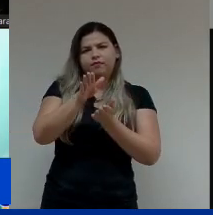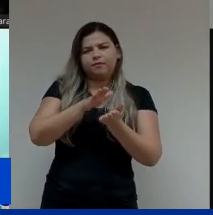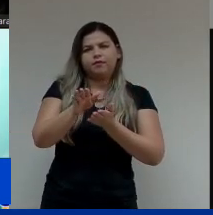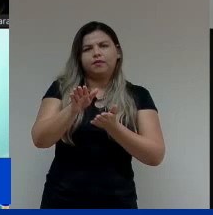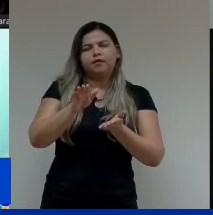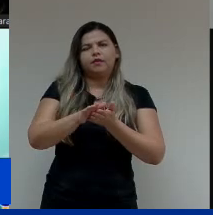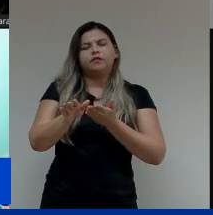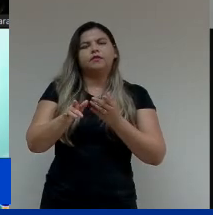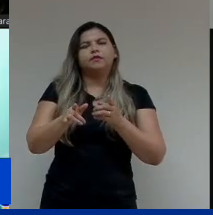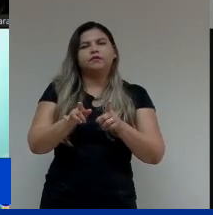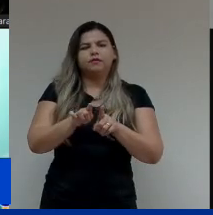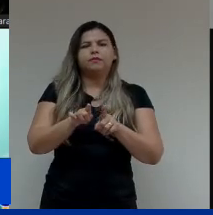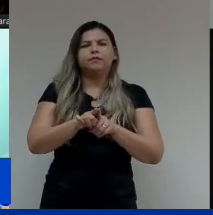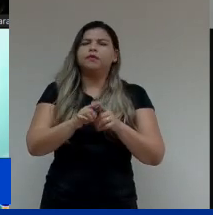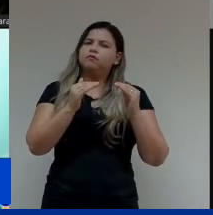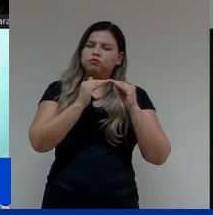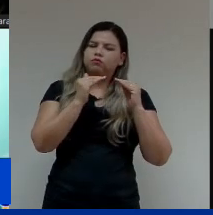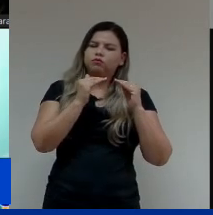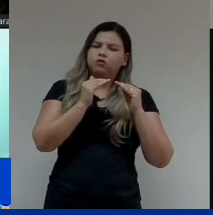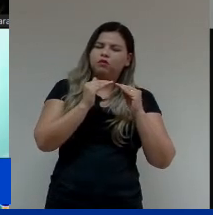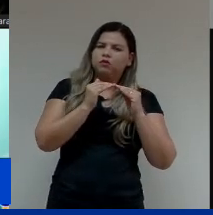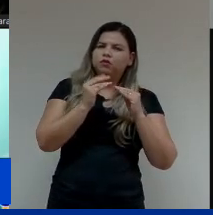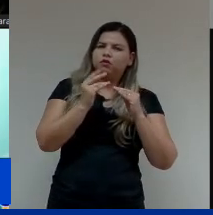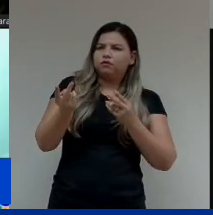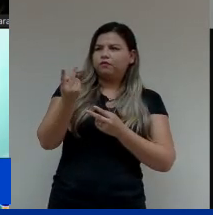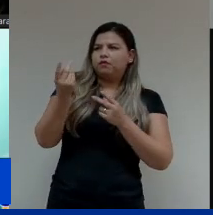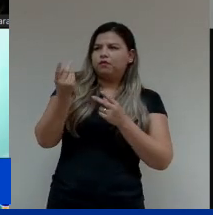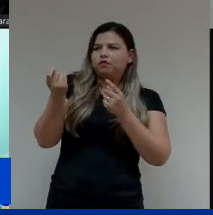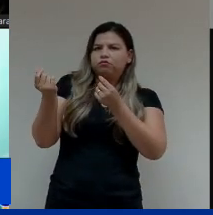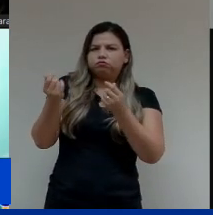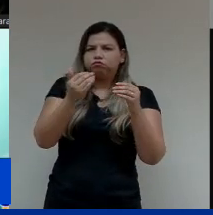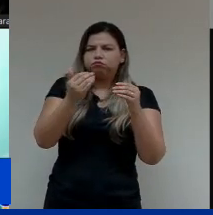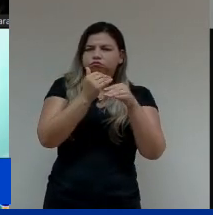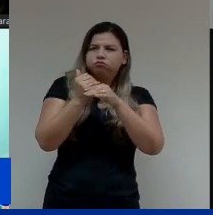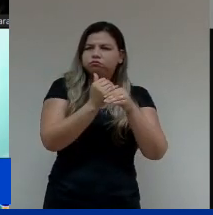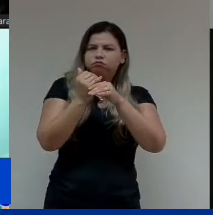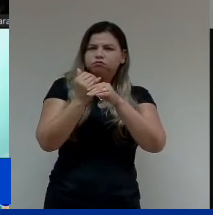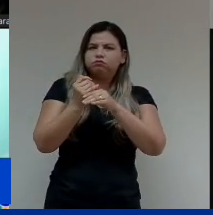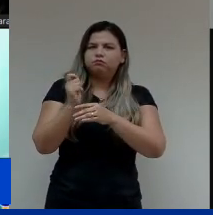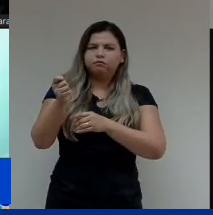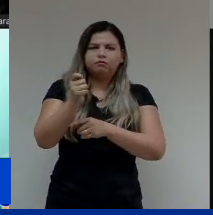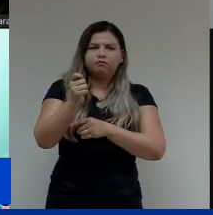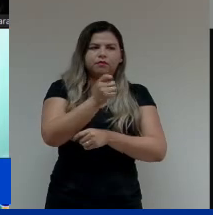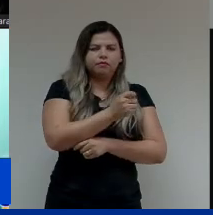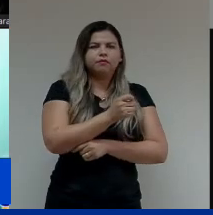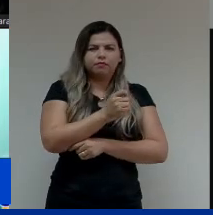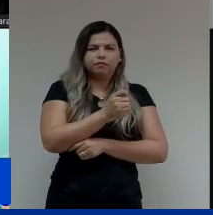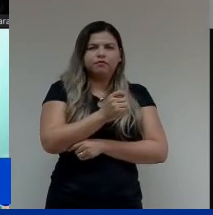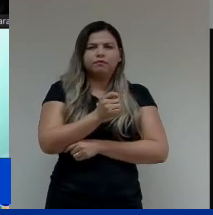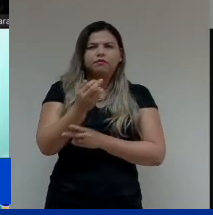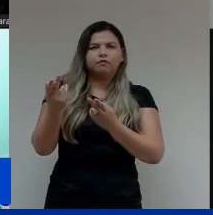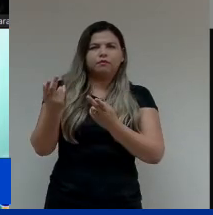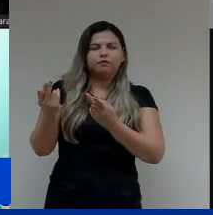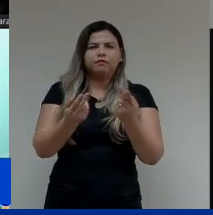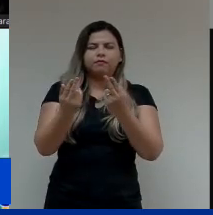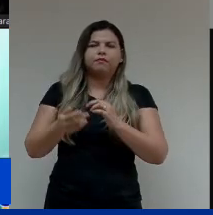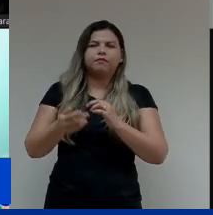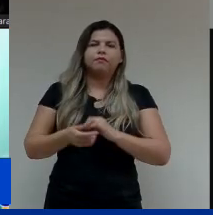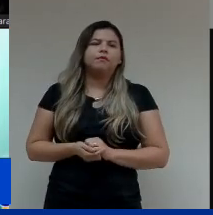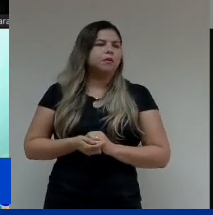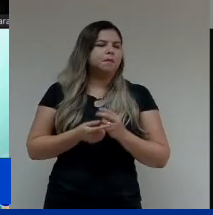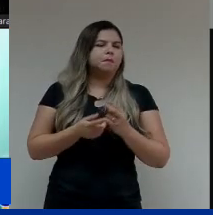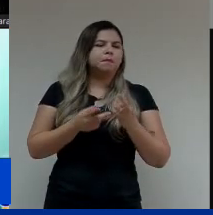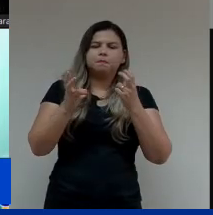com os praticados no mercado, atendendo aos critérios de razoabilidade. Não foram apresentados indícios